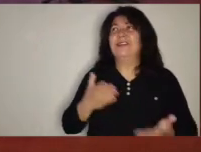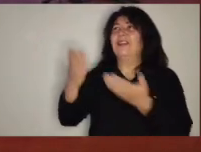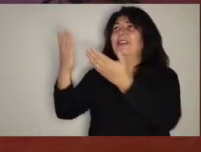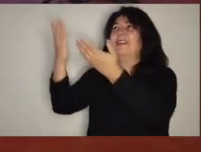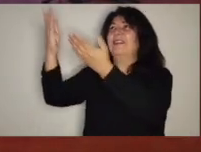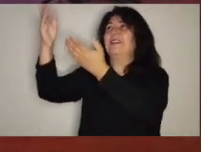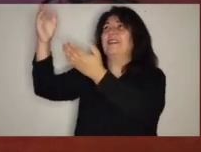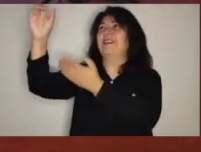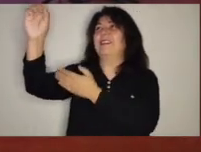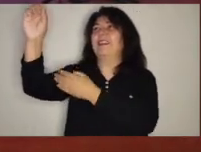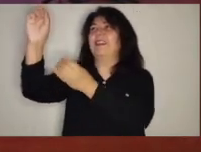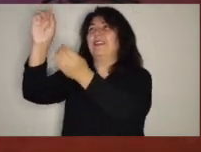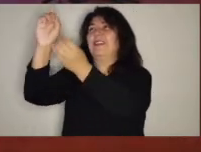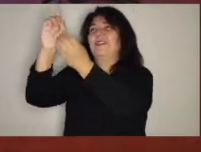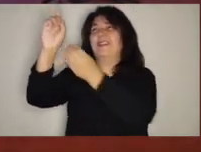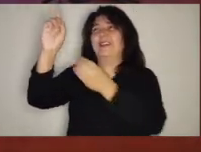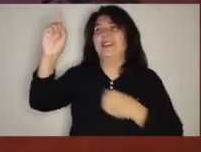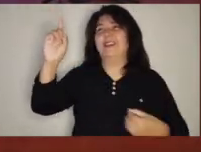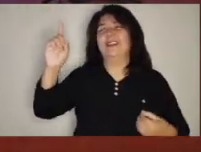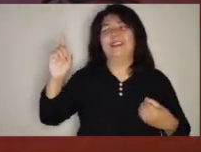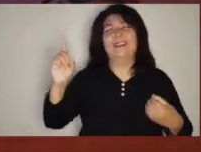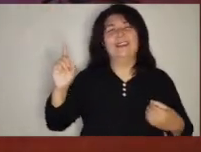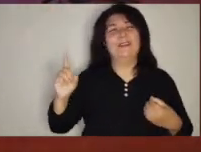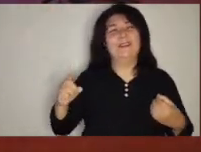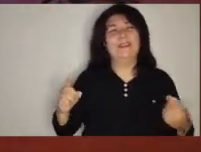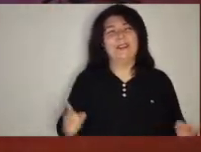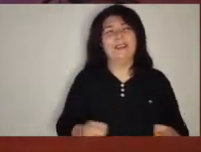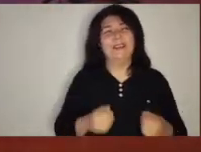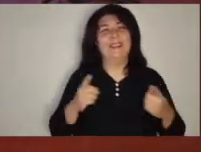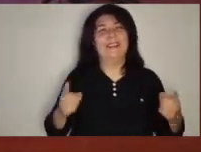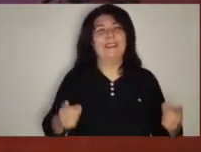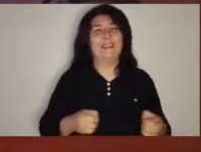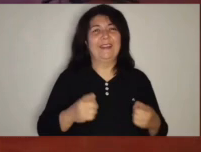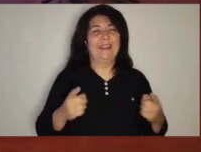Deus, palavras de vida eterna.